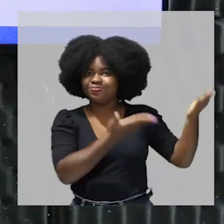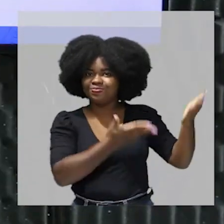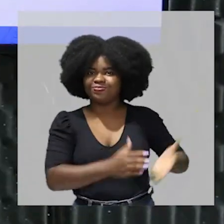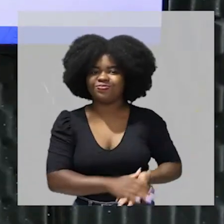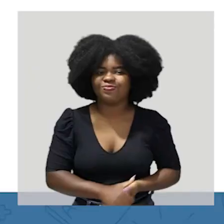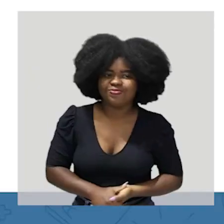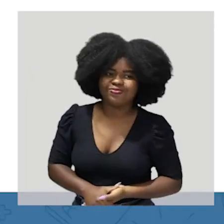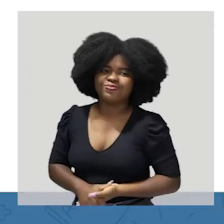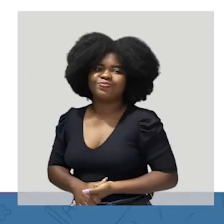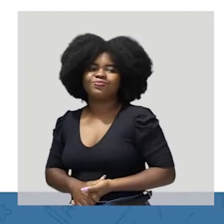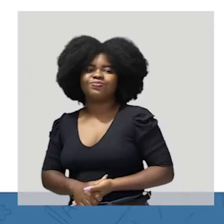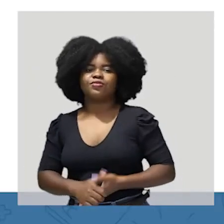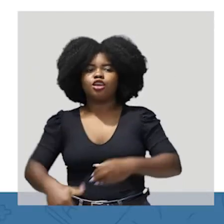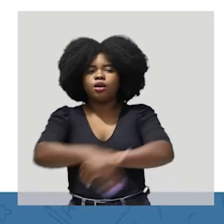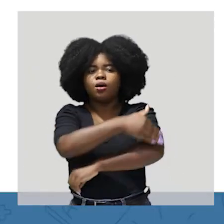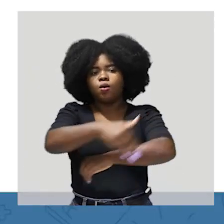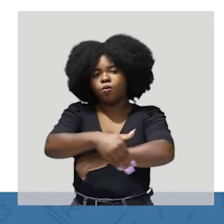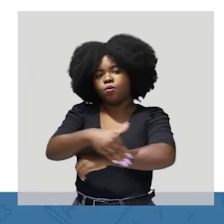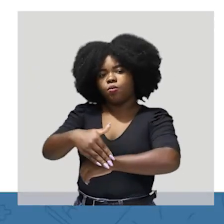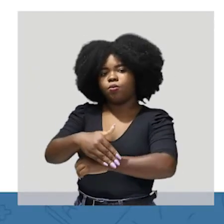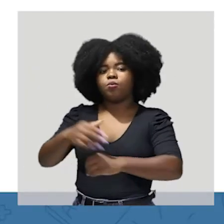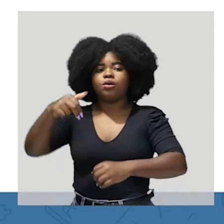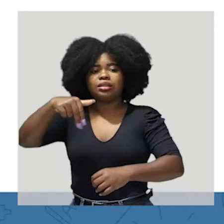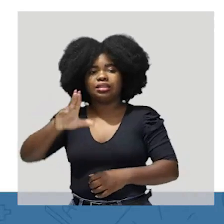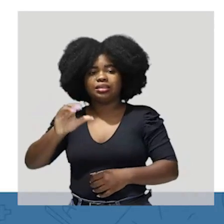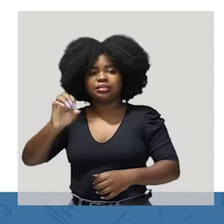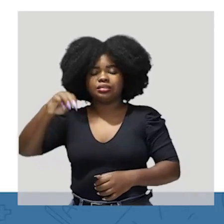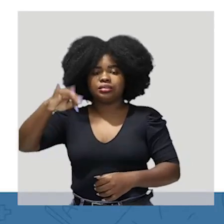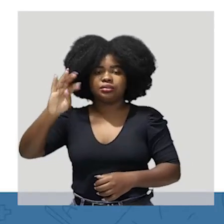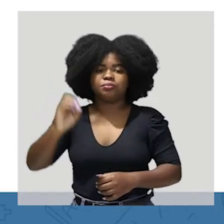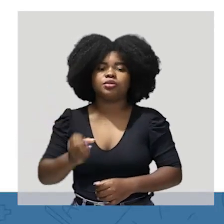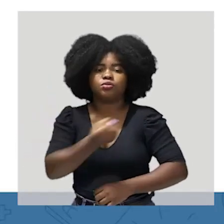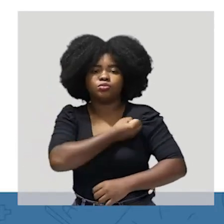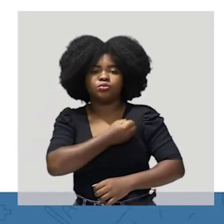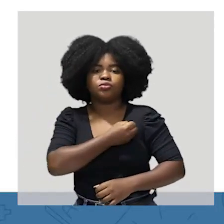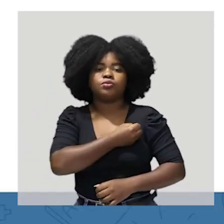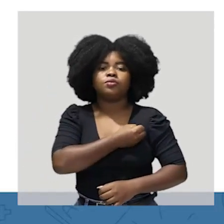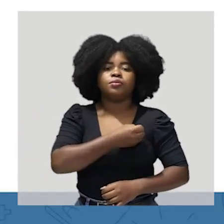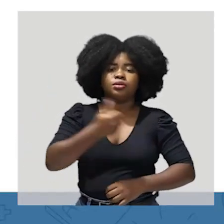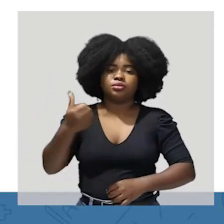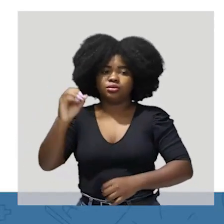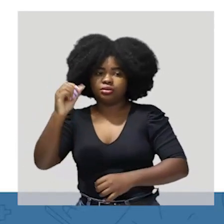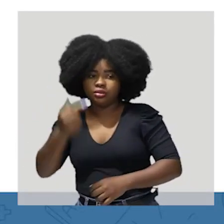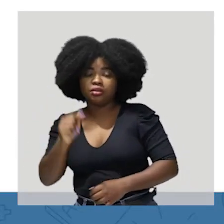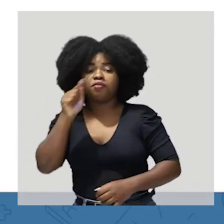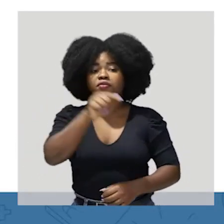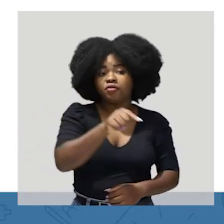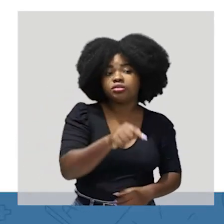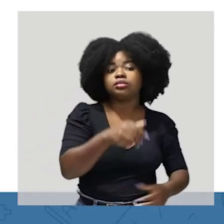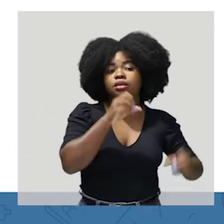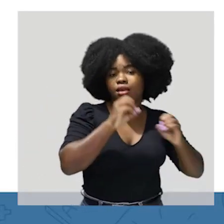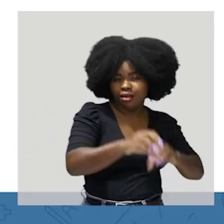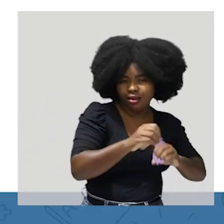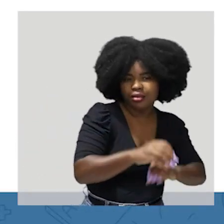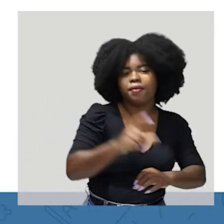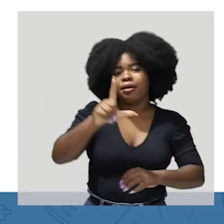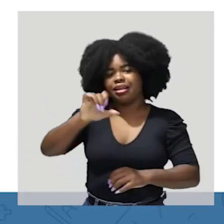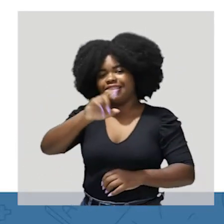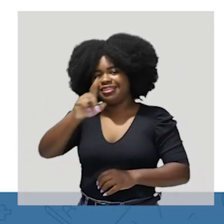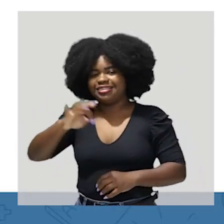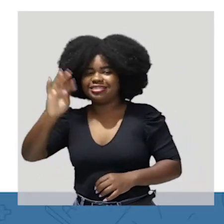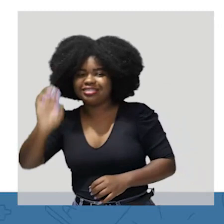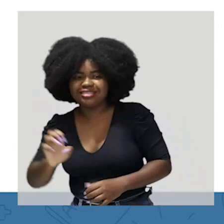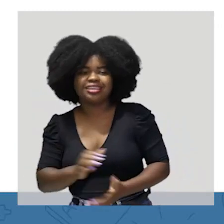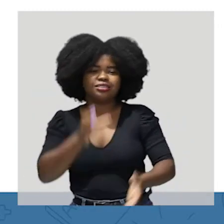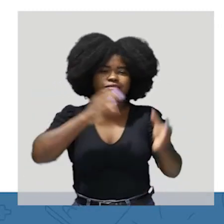74 Rua Nascimento Silva 107 você ensinando para Elizete as canções de